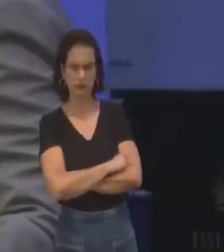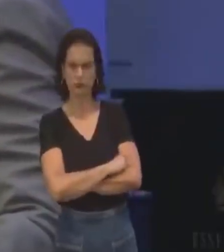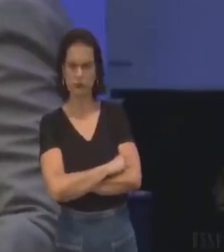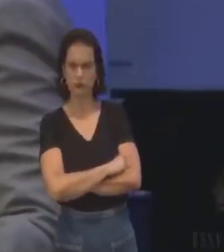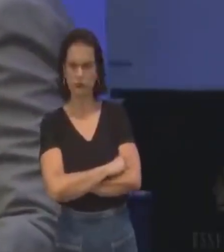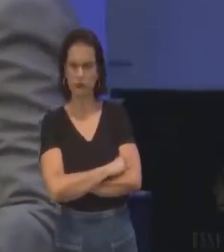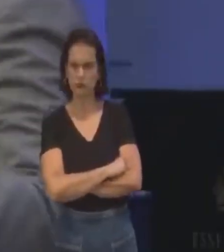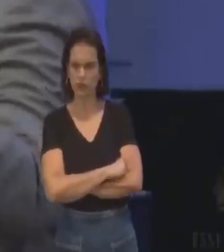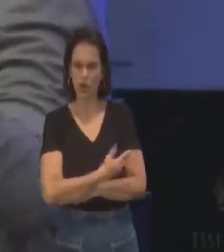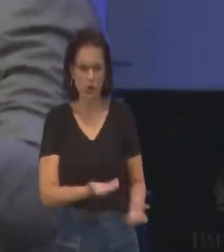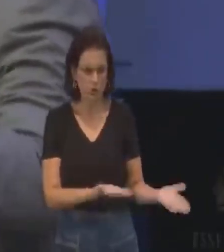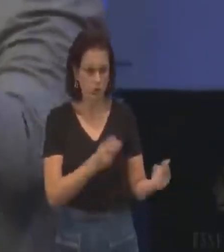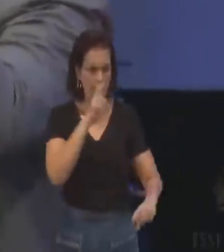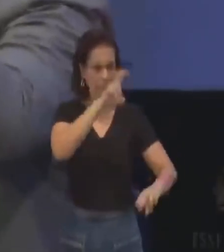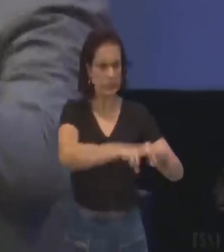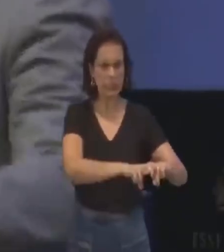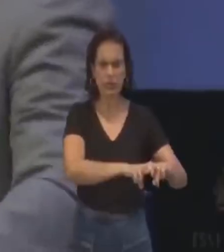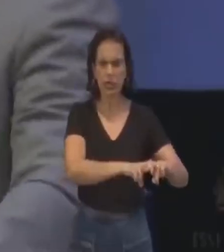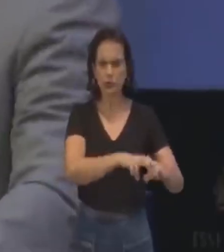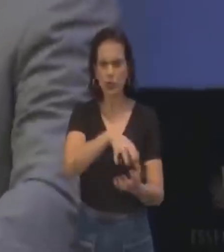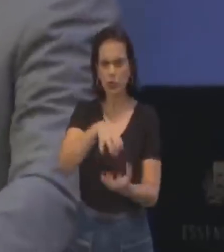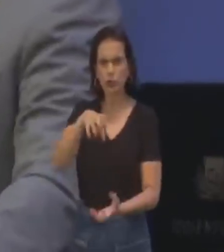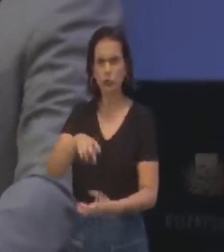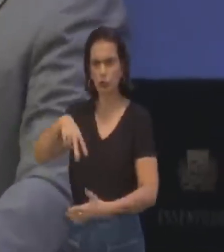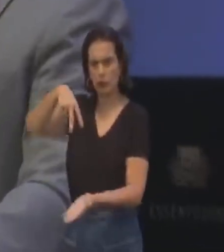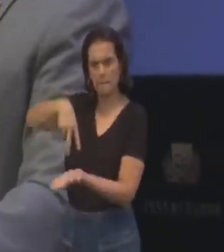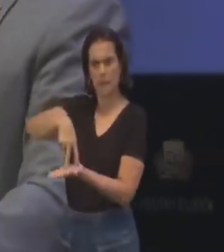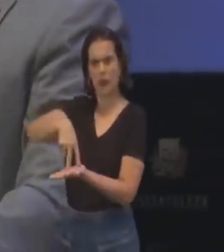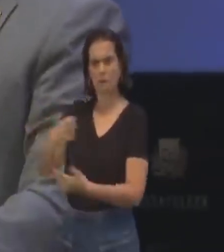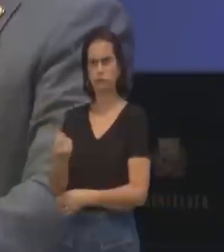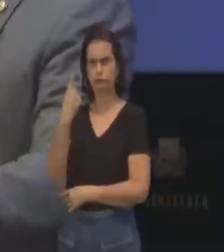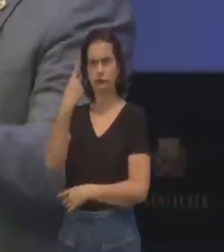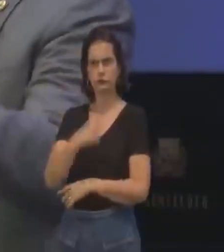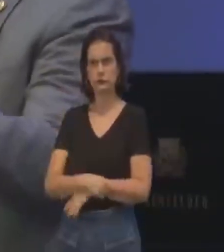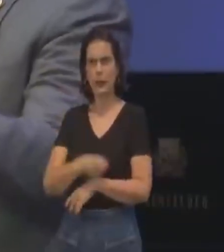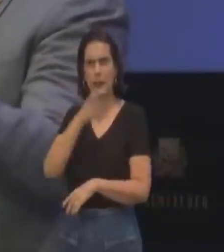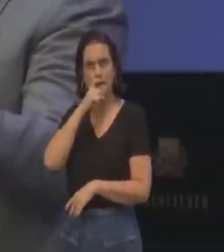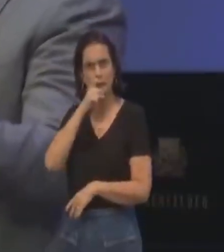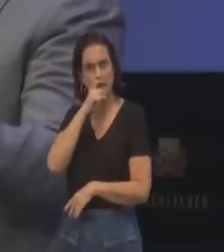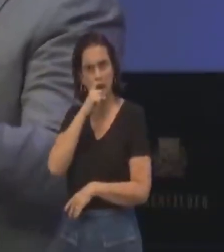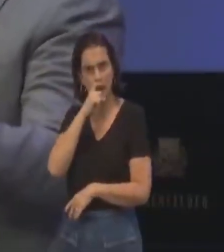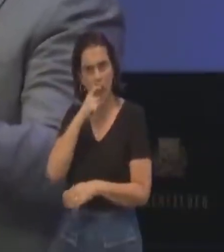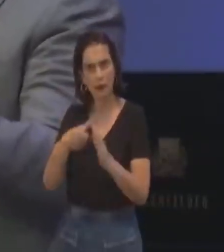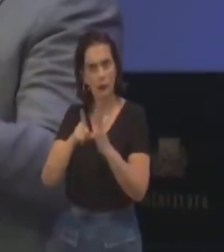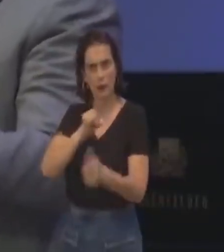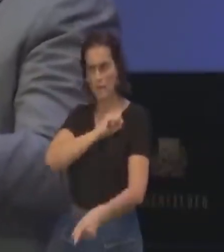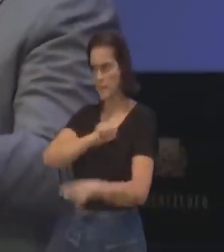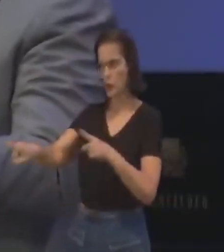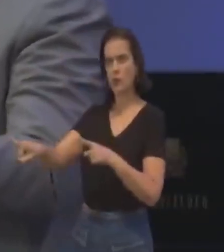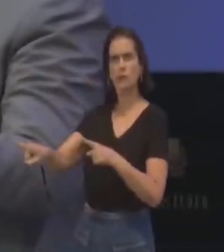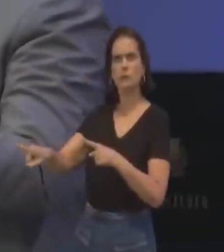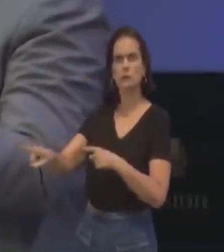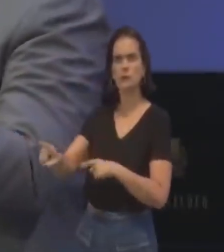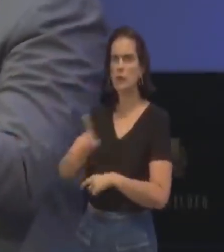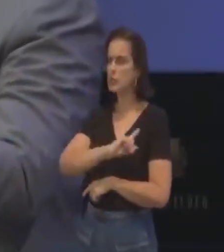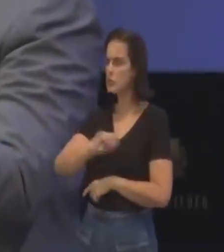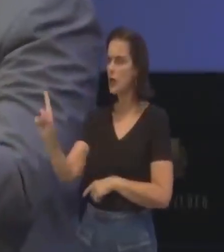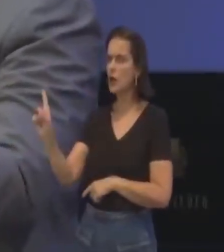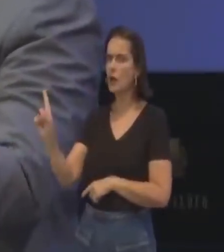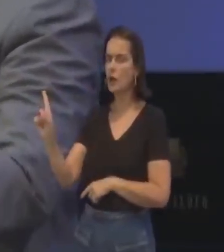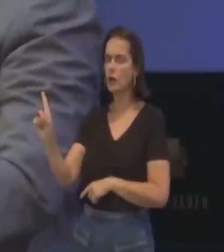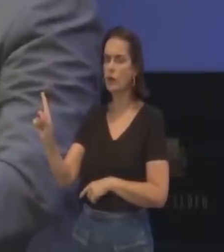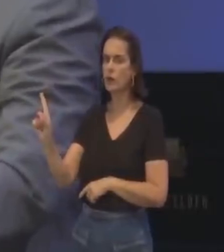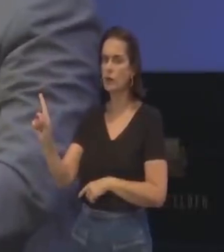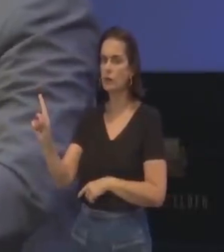Ou seja, os nossos pais jamais permitiriam que isso acontecesse. Isso faz parte de um processo de educação, de